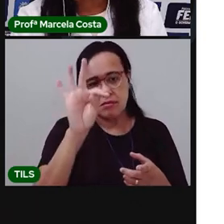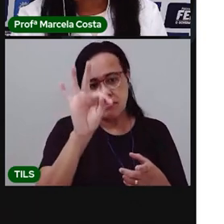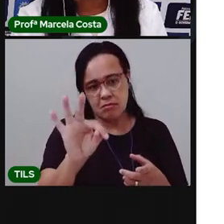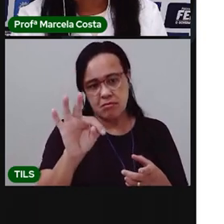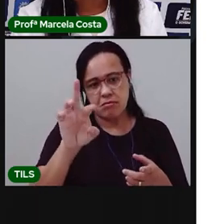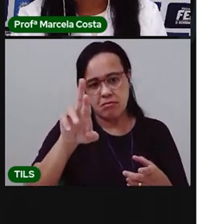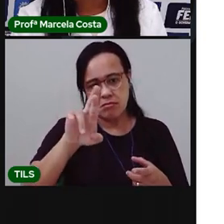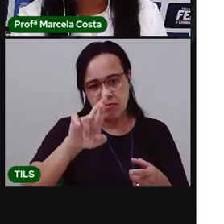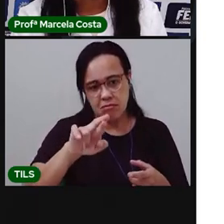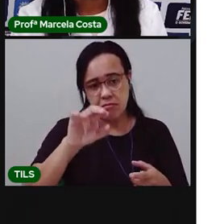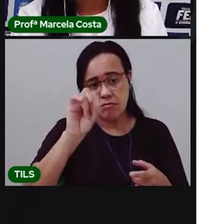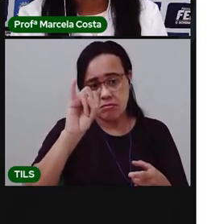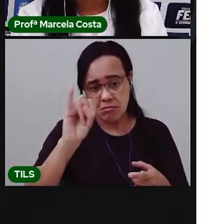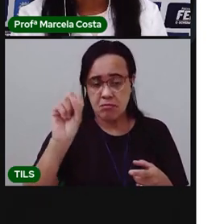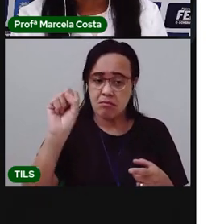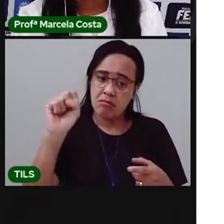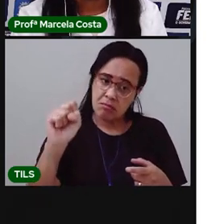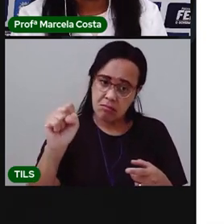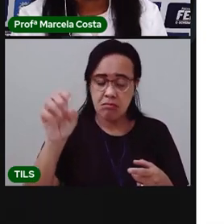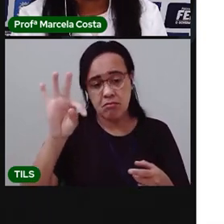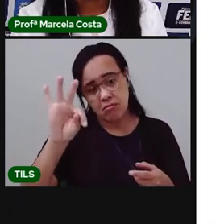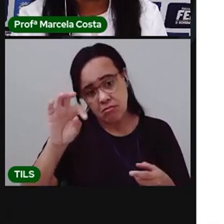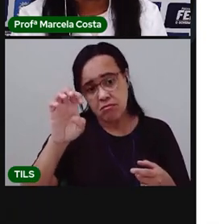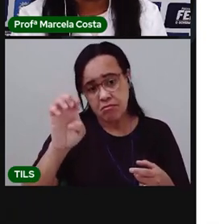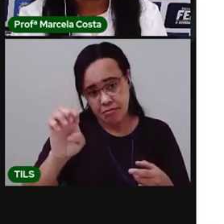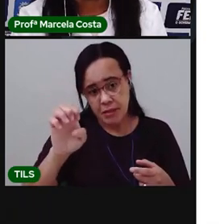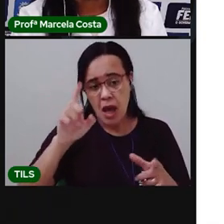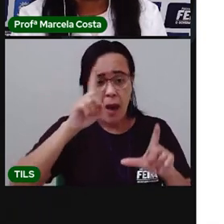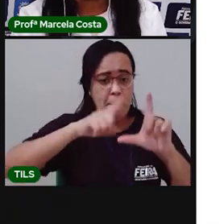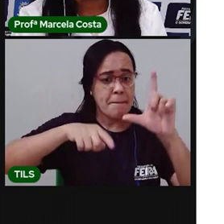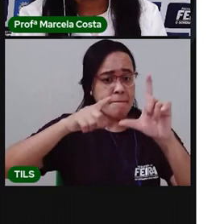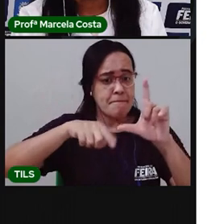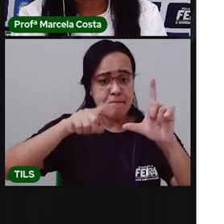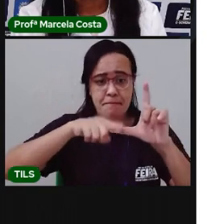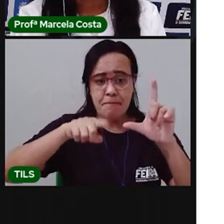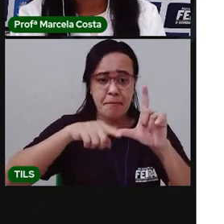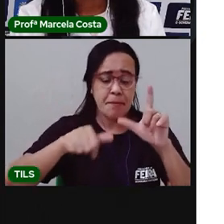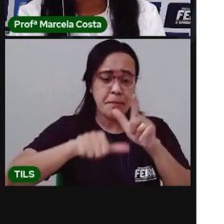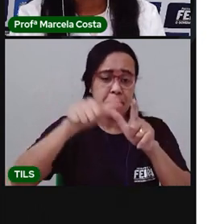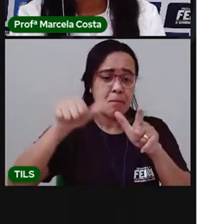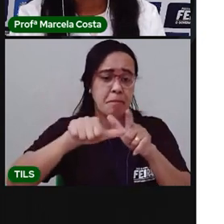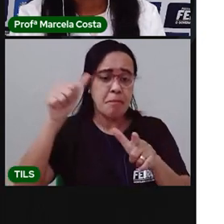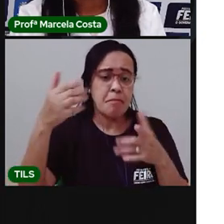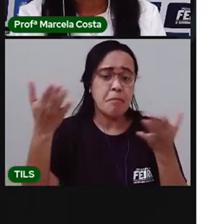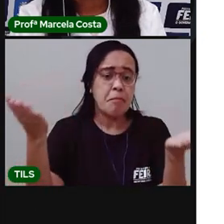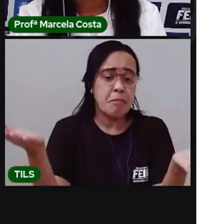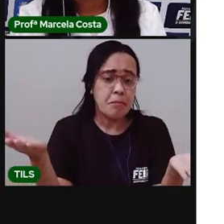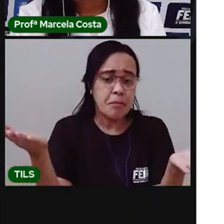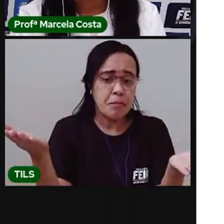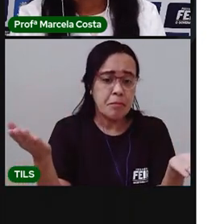Triste. Qual é a primeira letra da palavra triste?